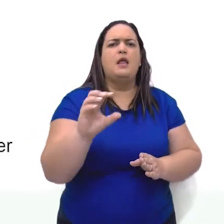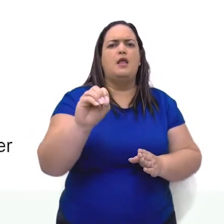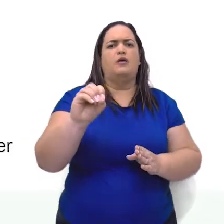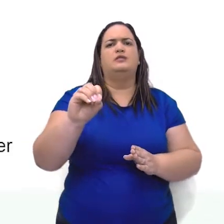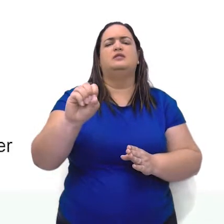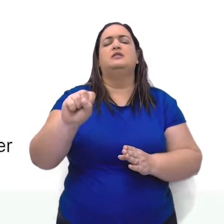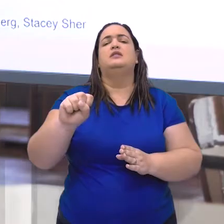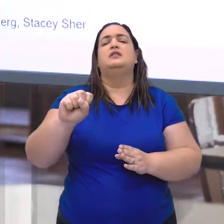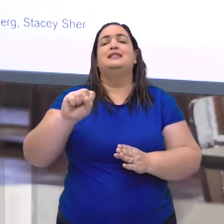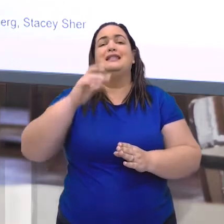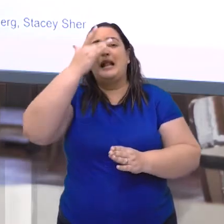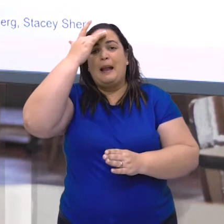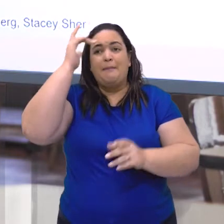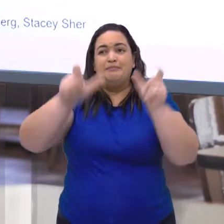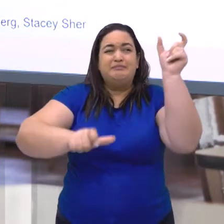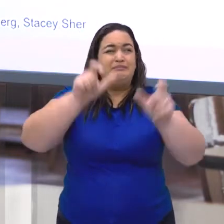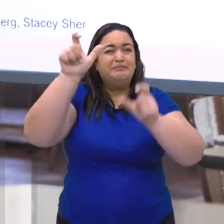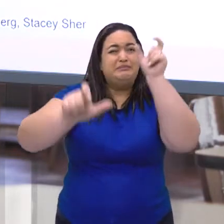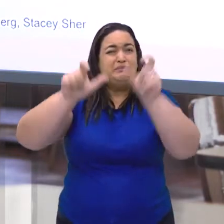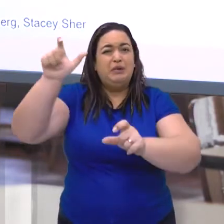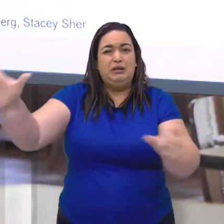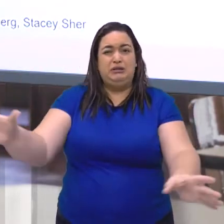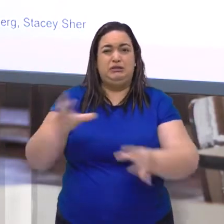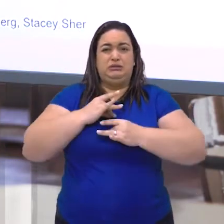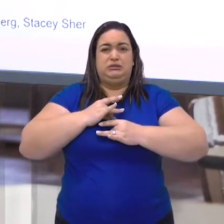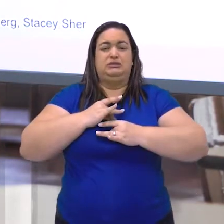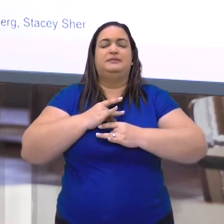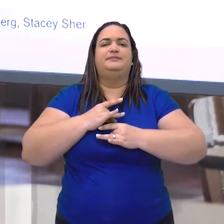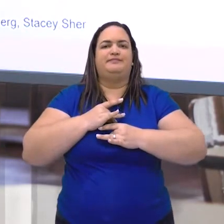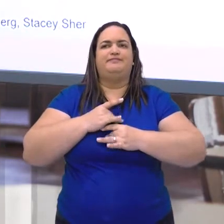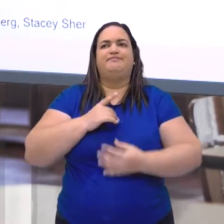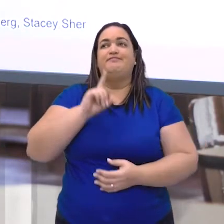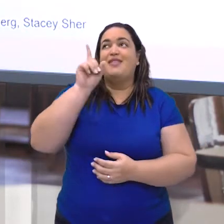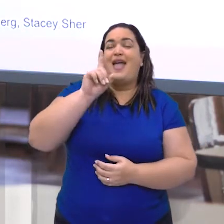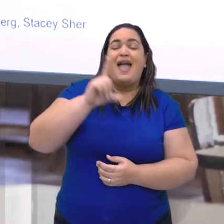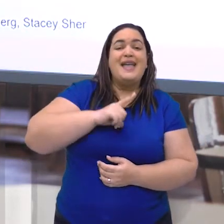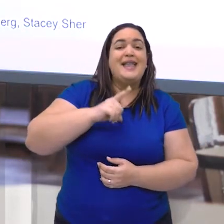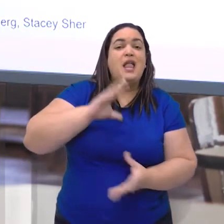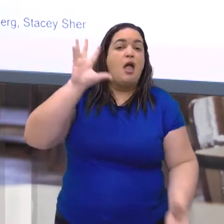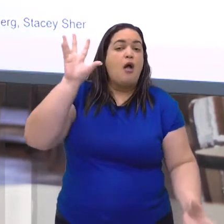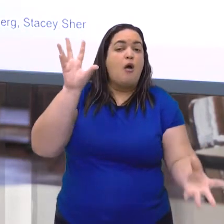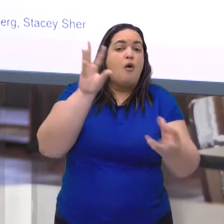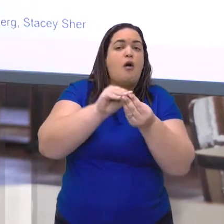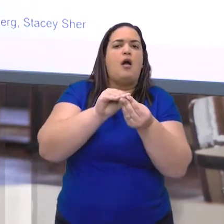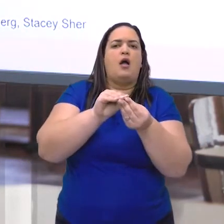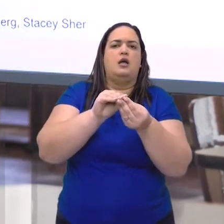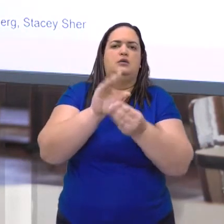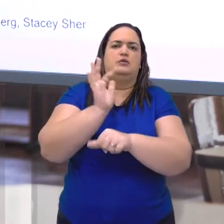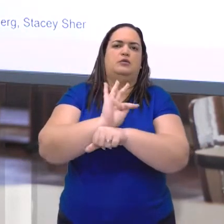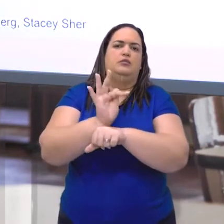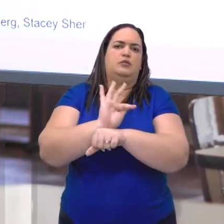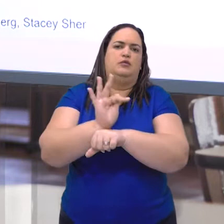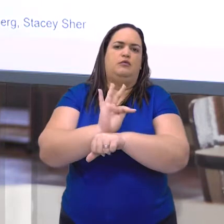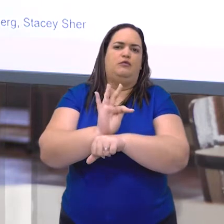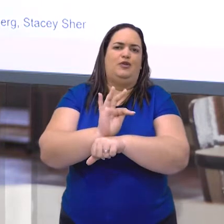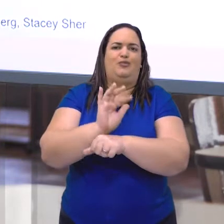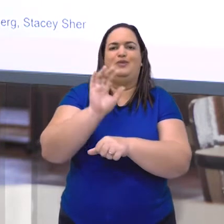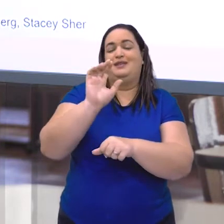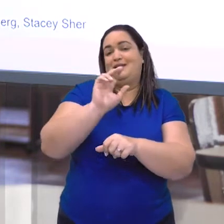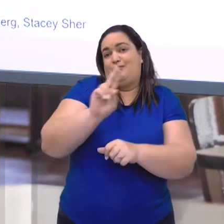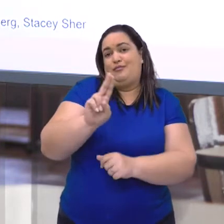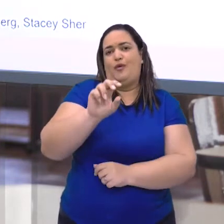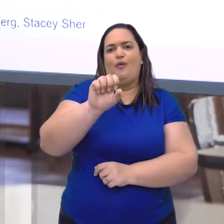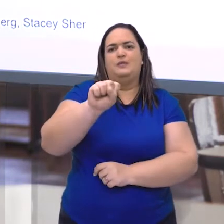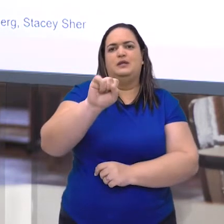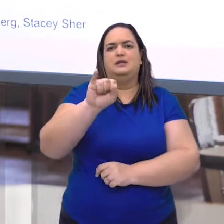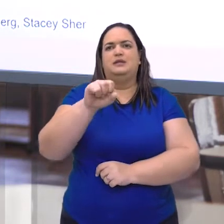por todo o mundo. Então, aí é um resumo do que é o filme, né? Do que vai se passar no filme. Então, isso é a sinopse, né?